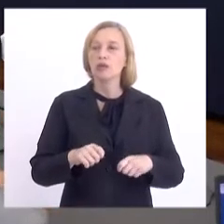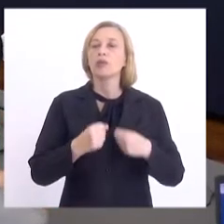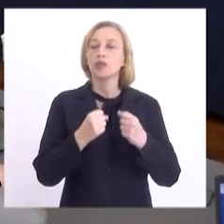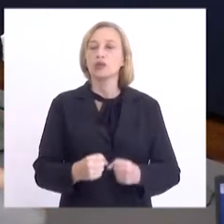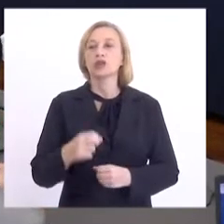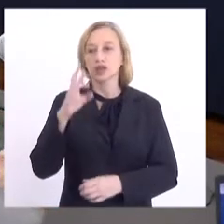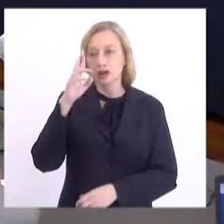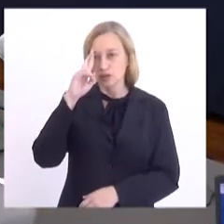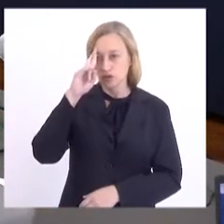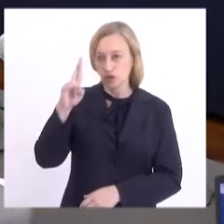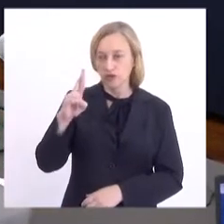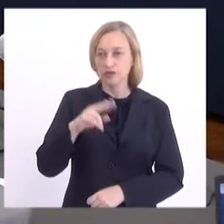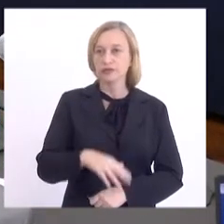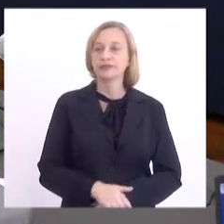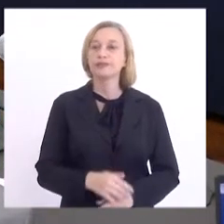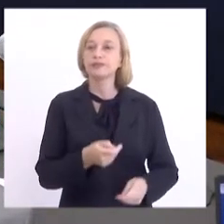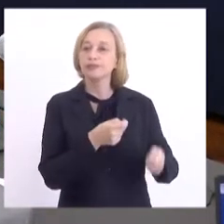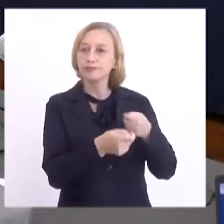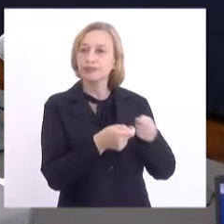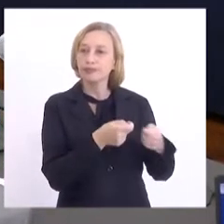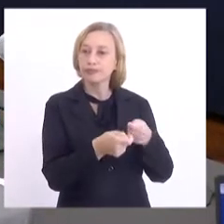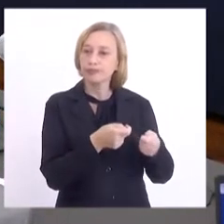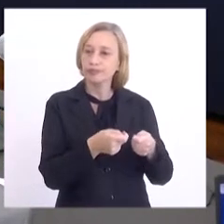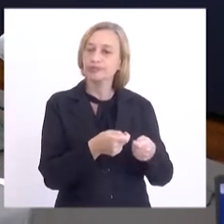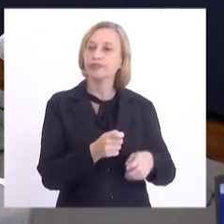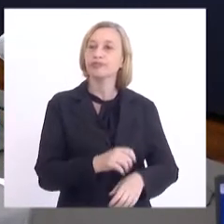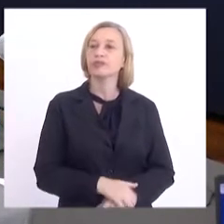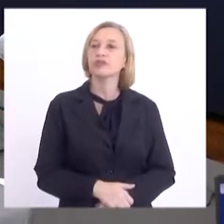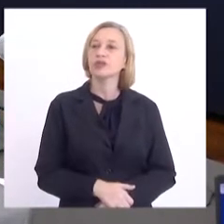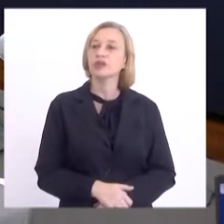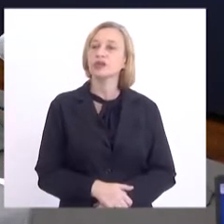Controladoria porque